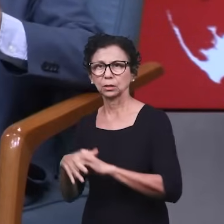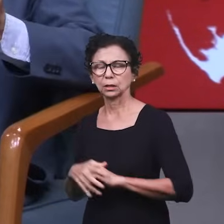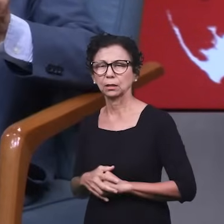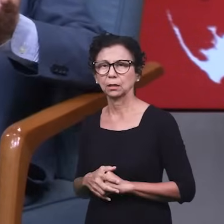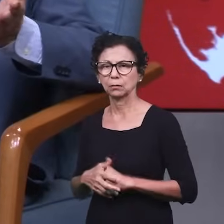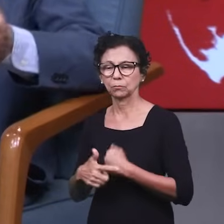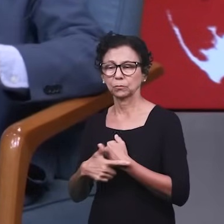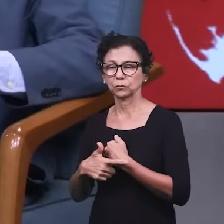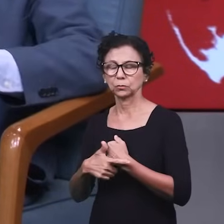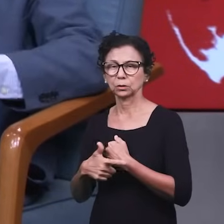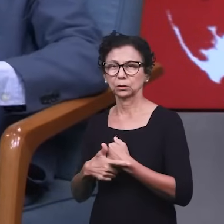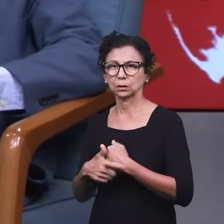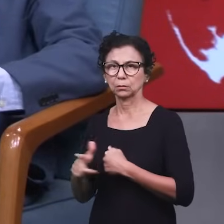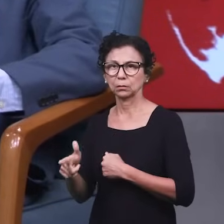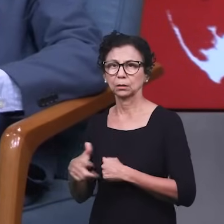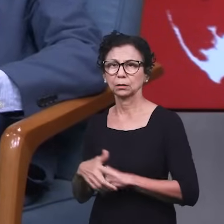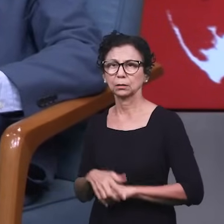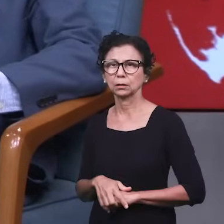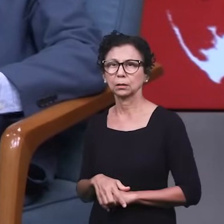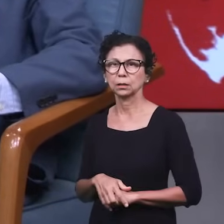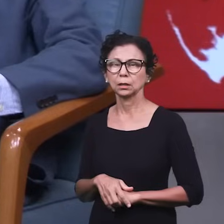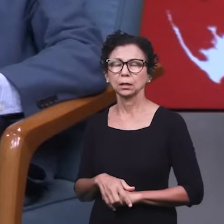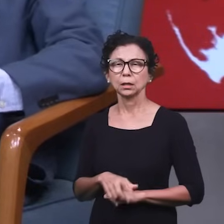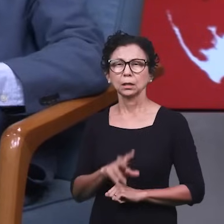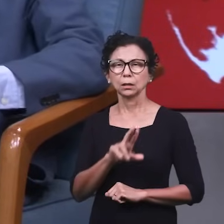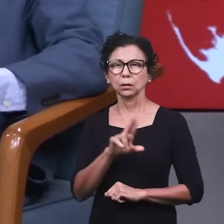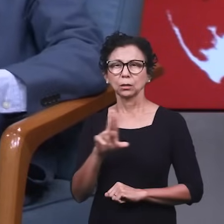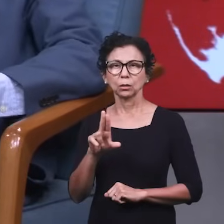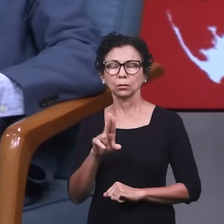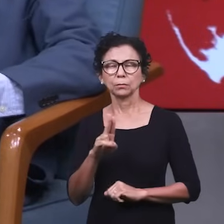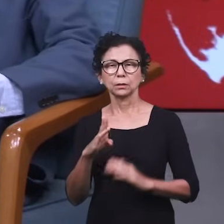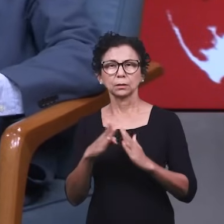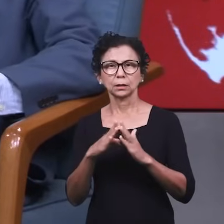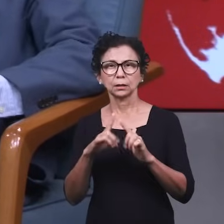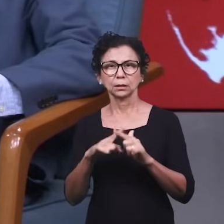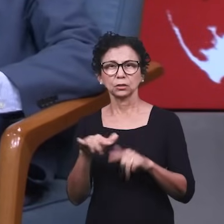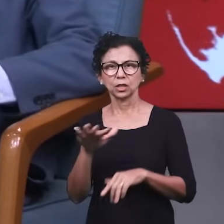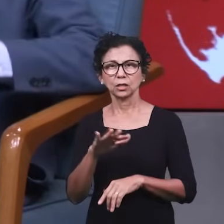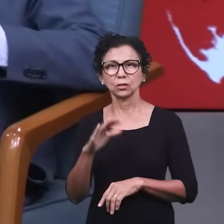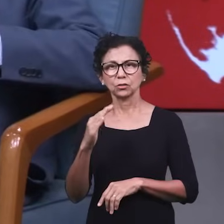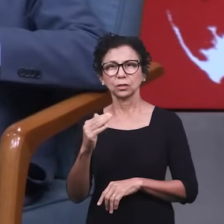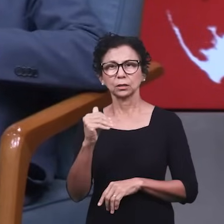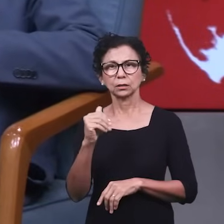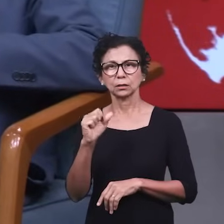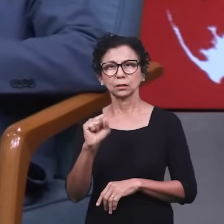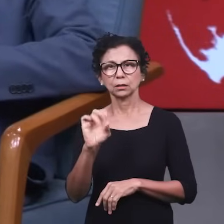Eu vou citar o nome porque é uma igreja conhecida, era a igreja de Castanheiras.